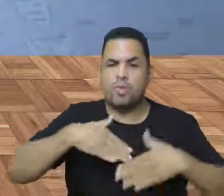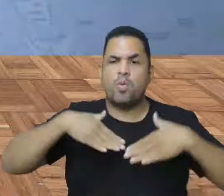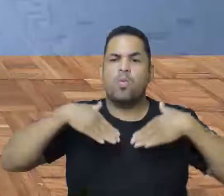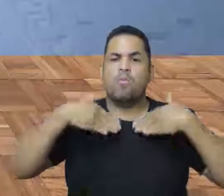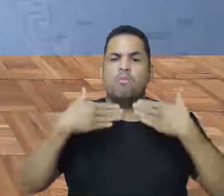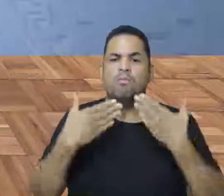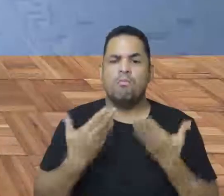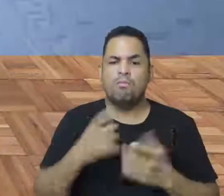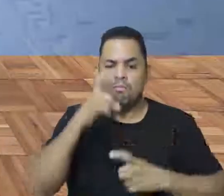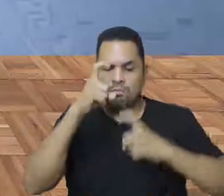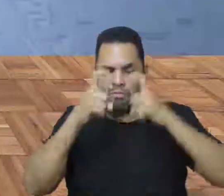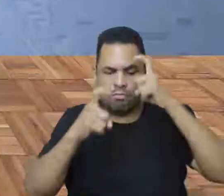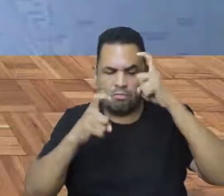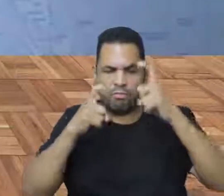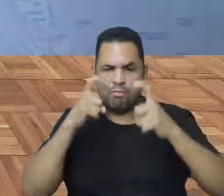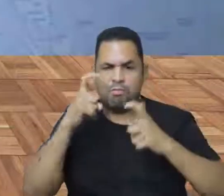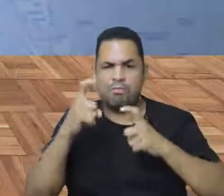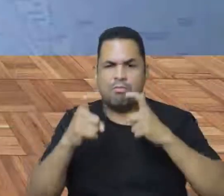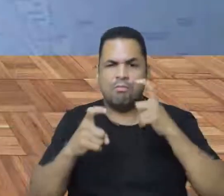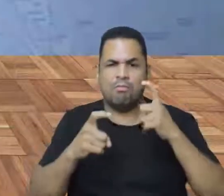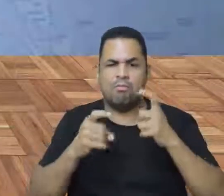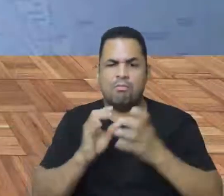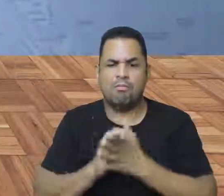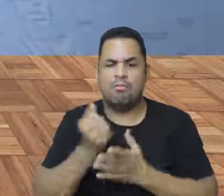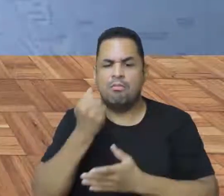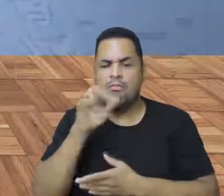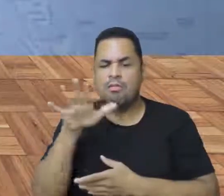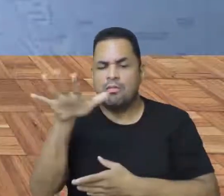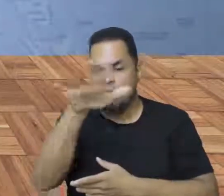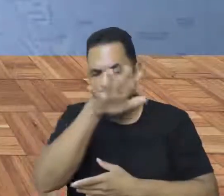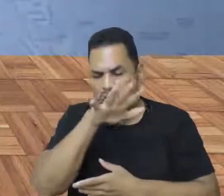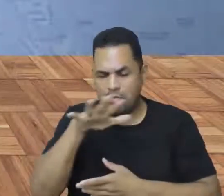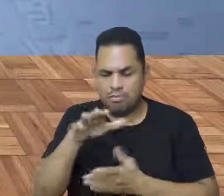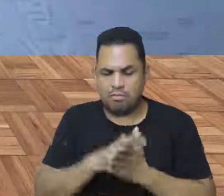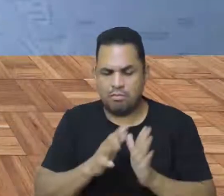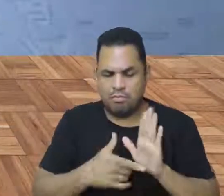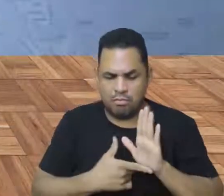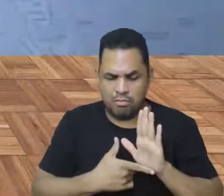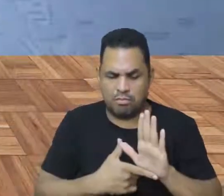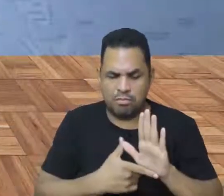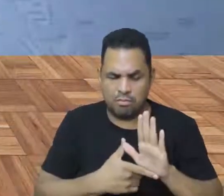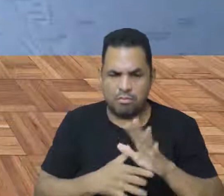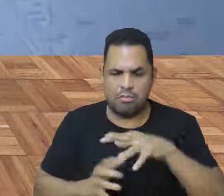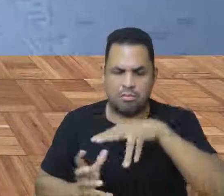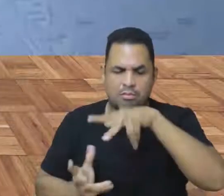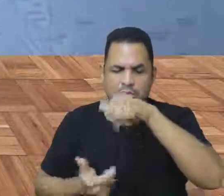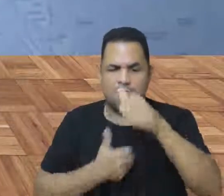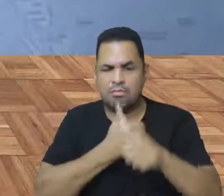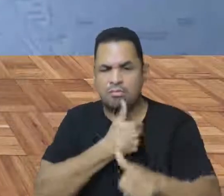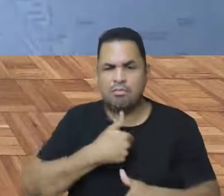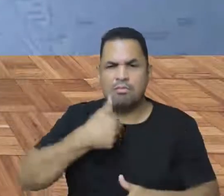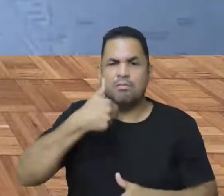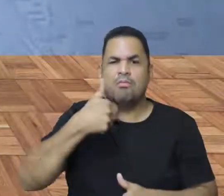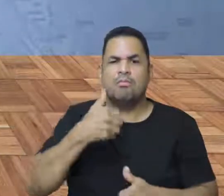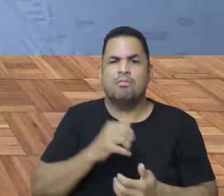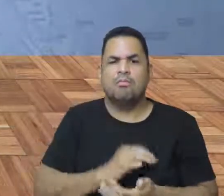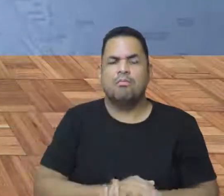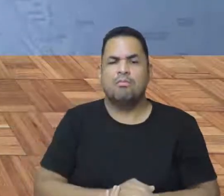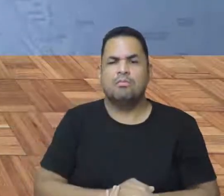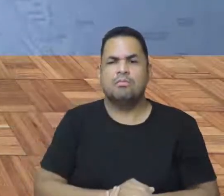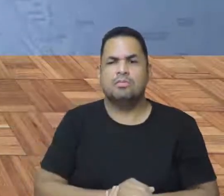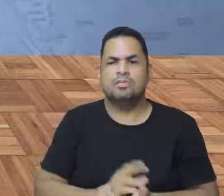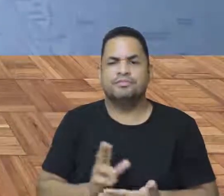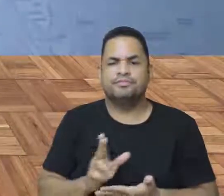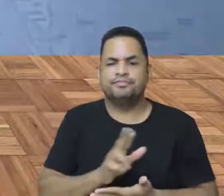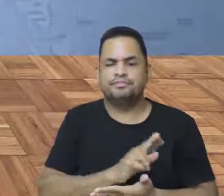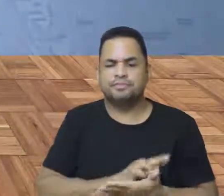estou preocupado com a atmosfera, eu estou contribuindo para um mundo melhor. São